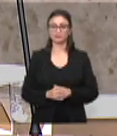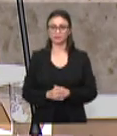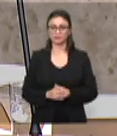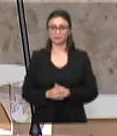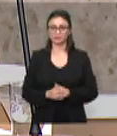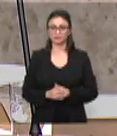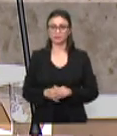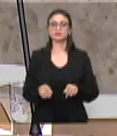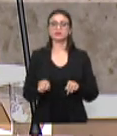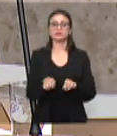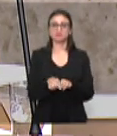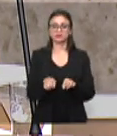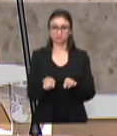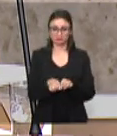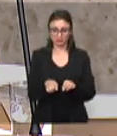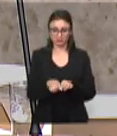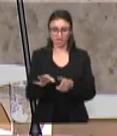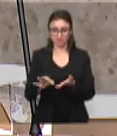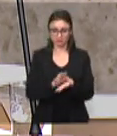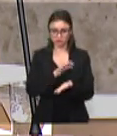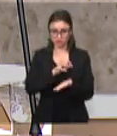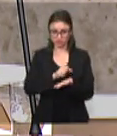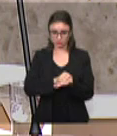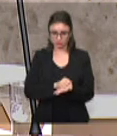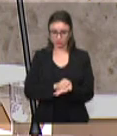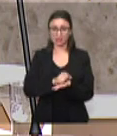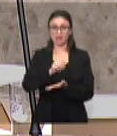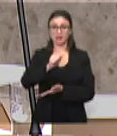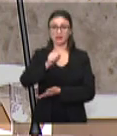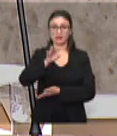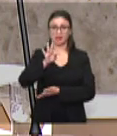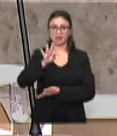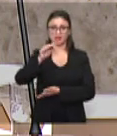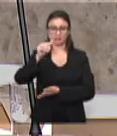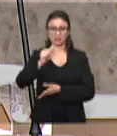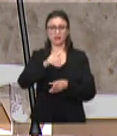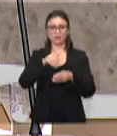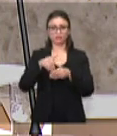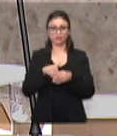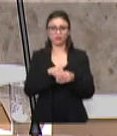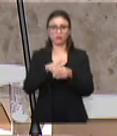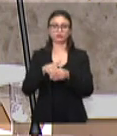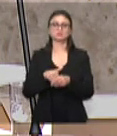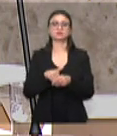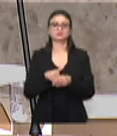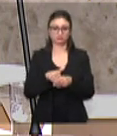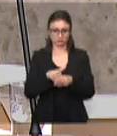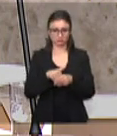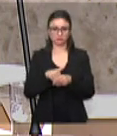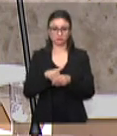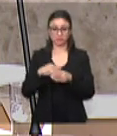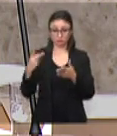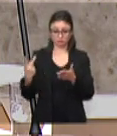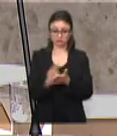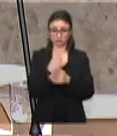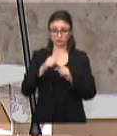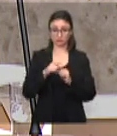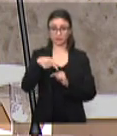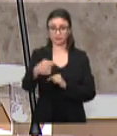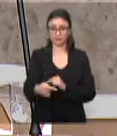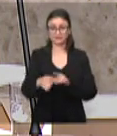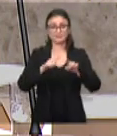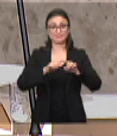E registra-se na ata os votos que se sucederam.